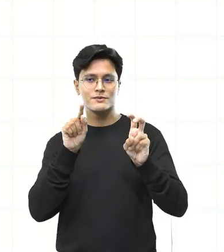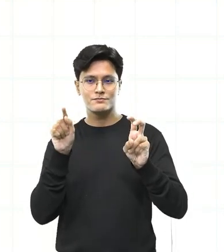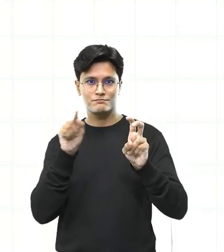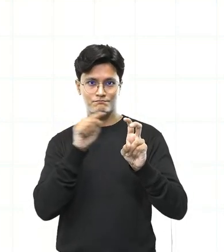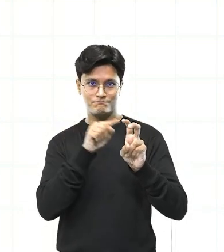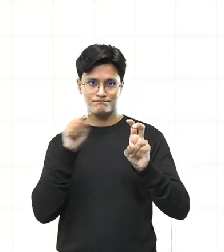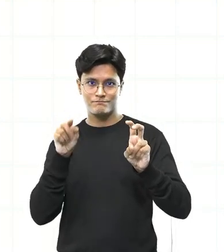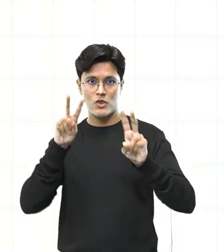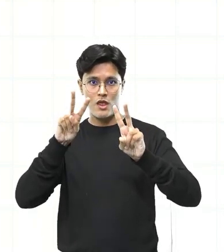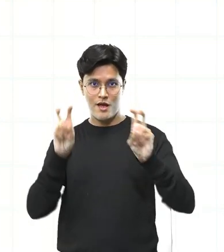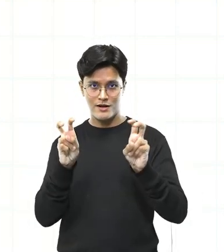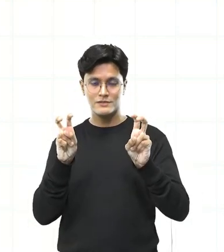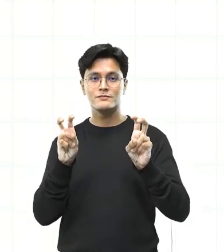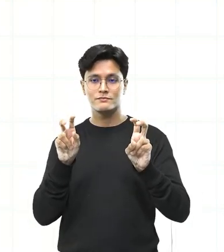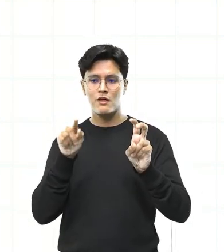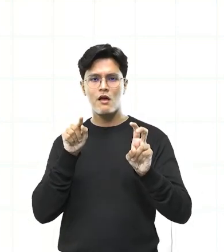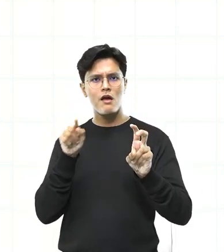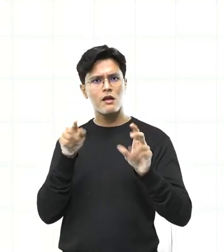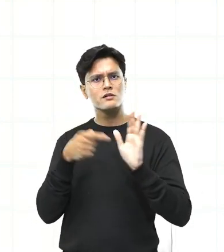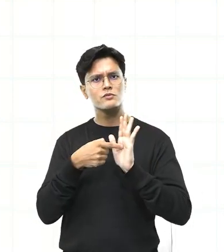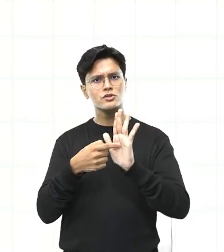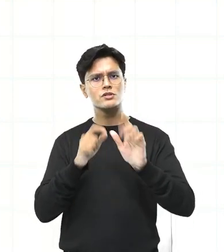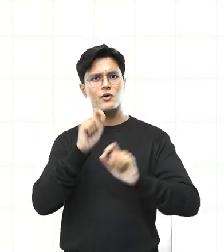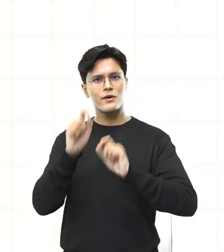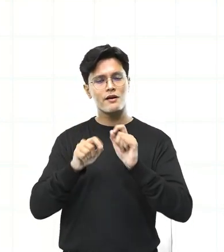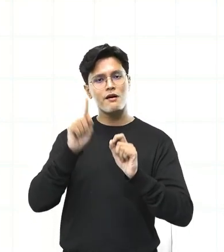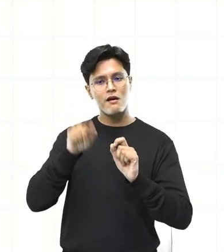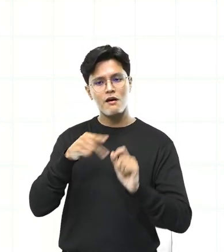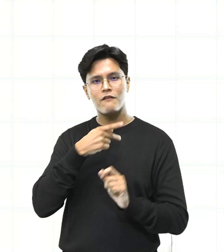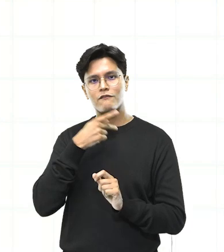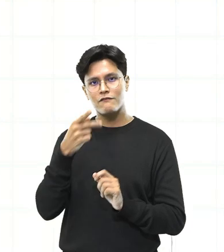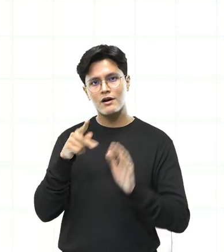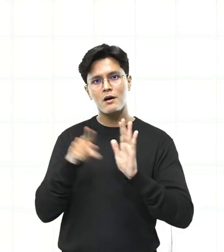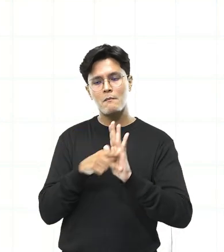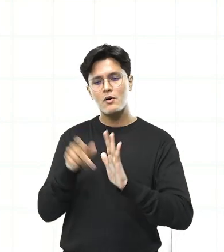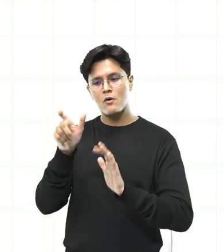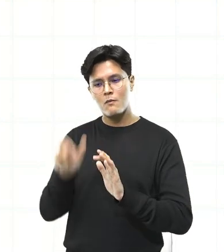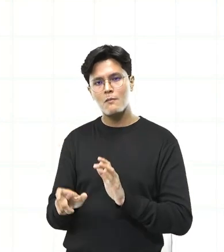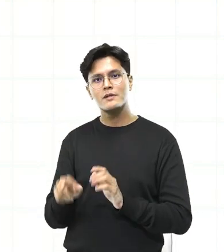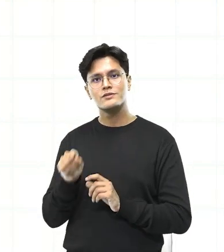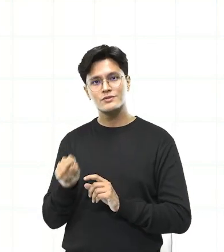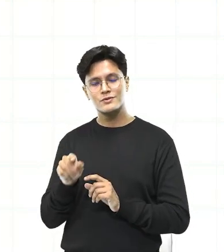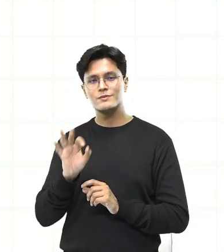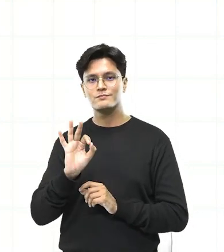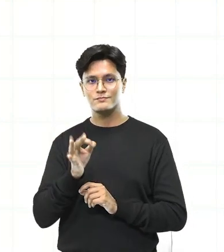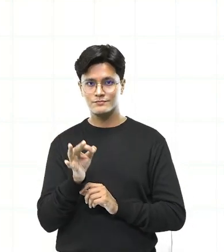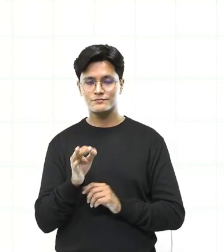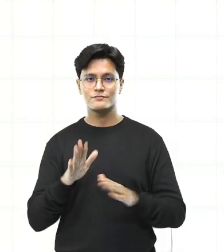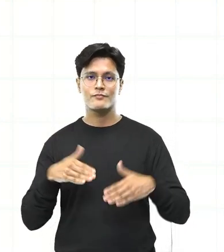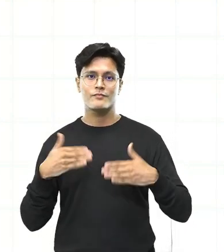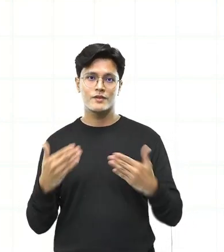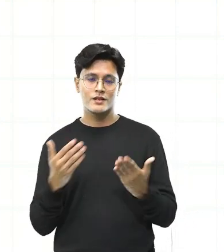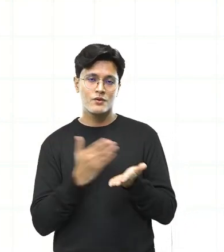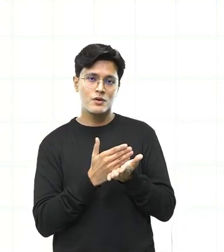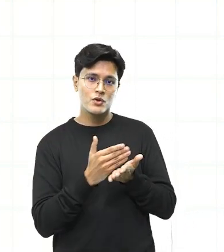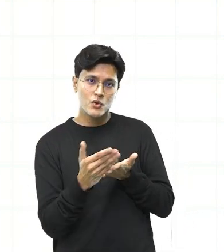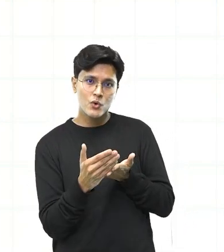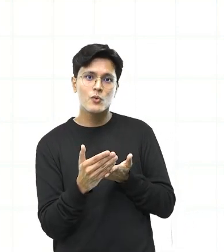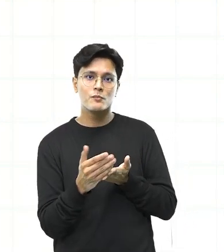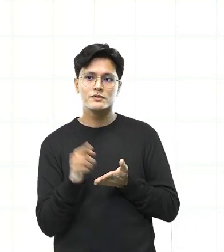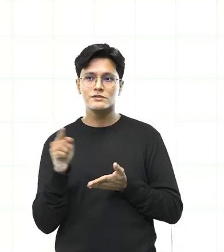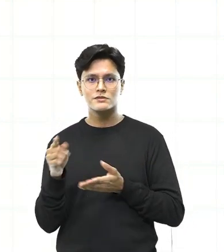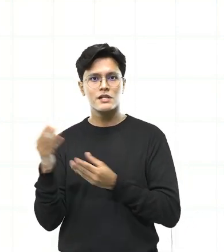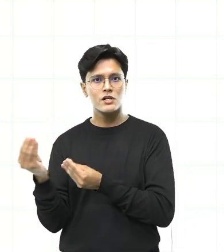aqui, ou seja, elas vão introduzir a fala de alguém. Então, ó, ele começa: na